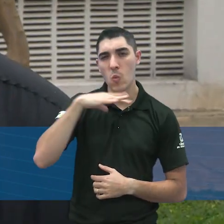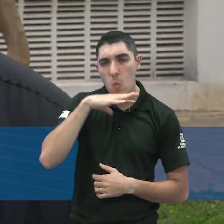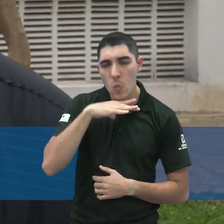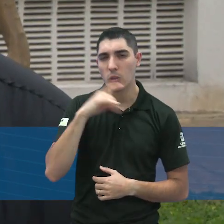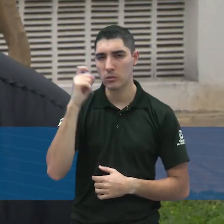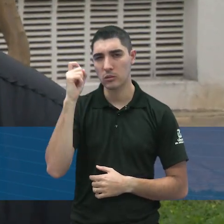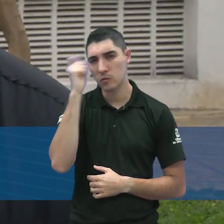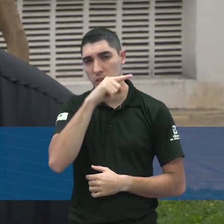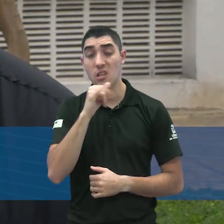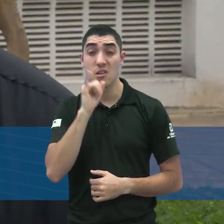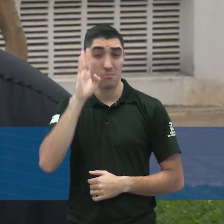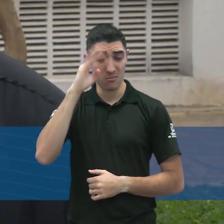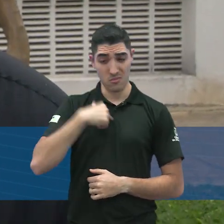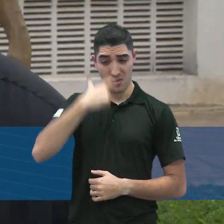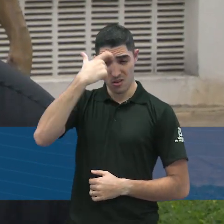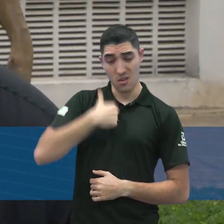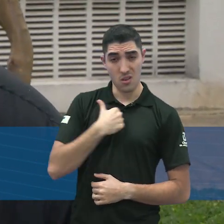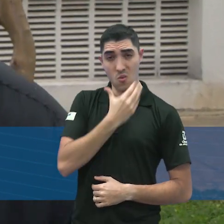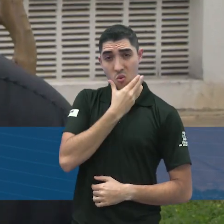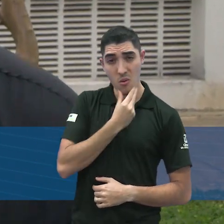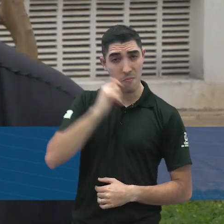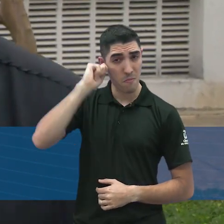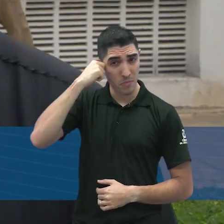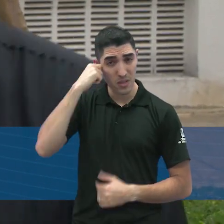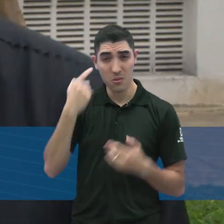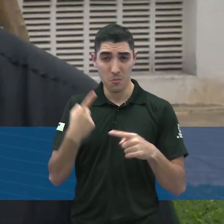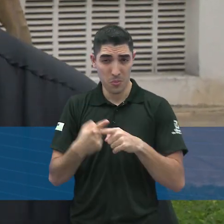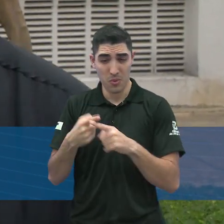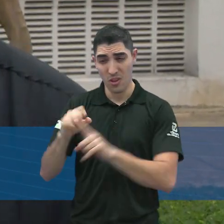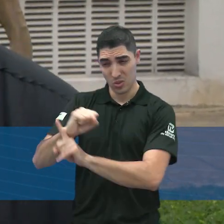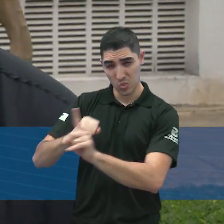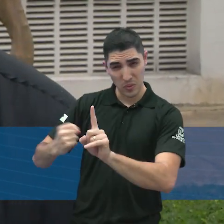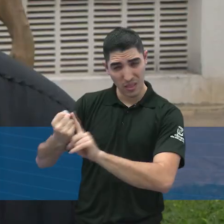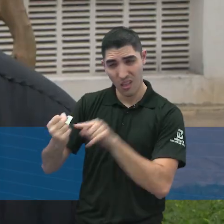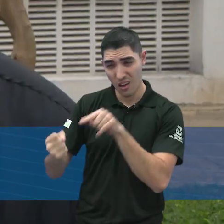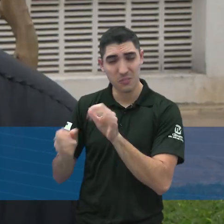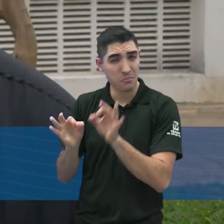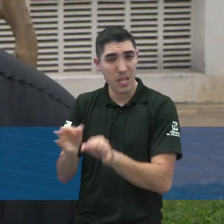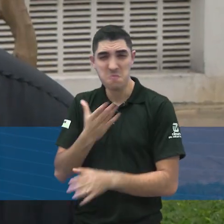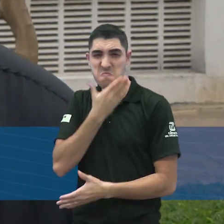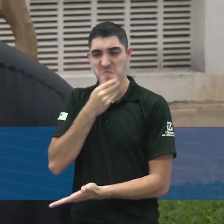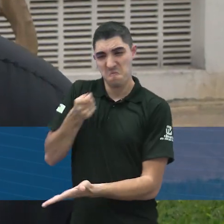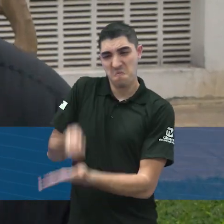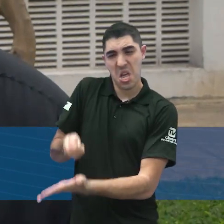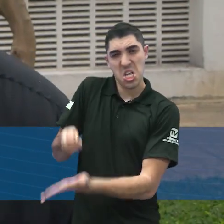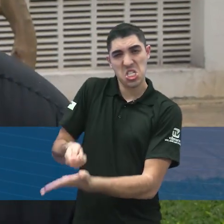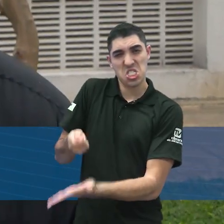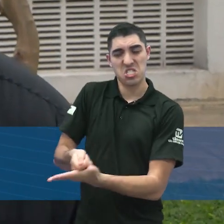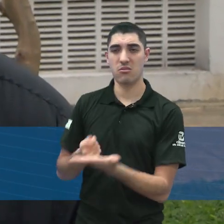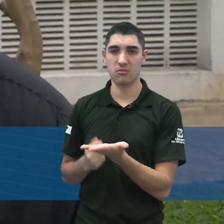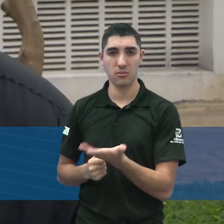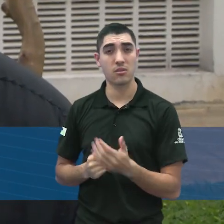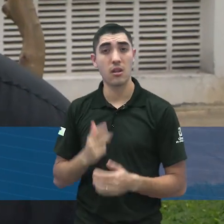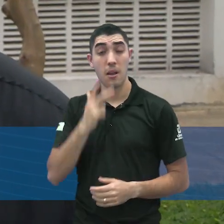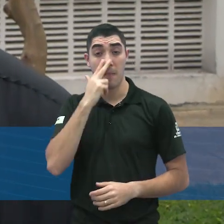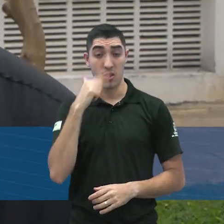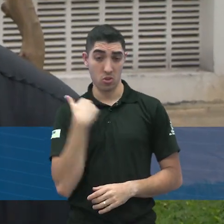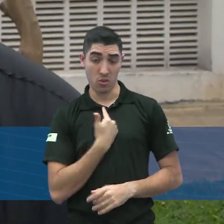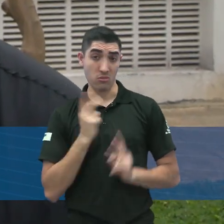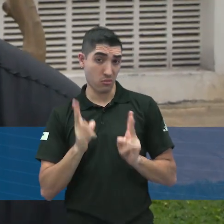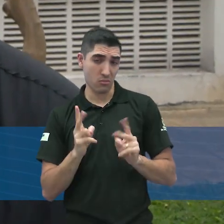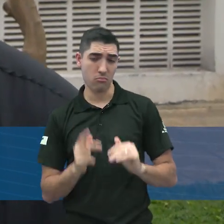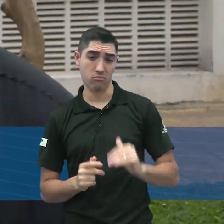ligado? A gente vive numa sociedade, como você falou, machista, e a gente cresce